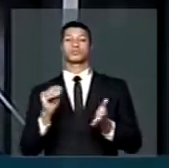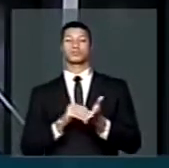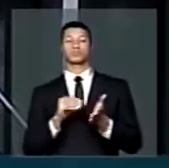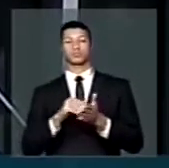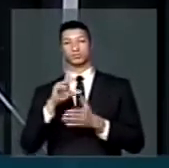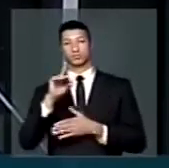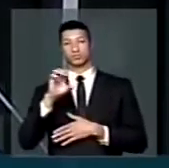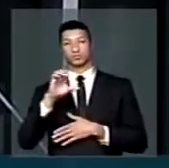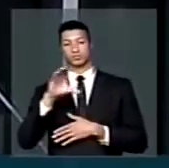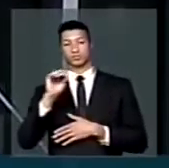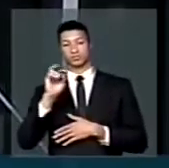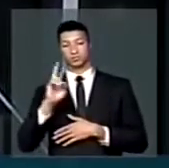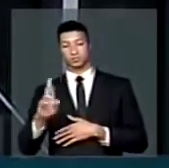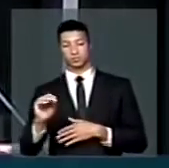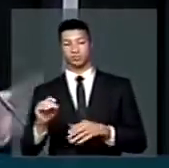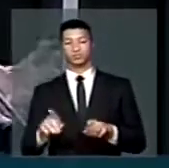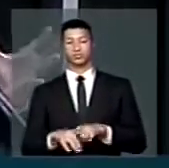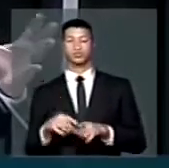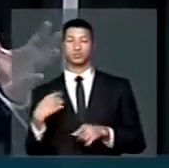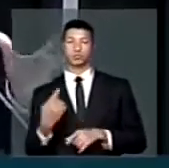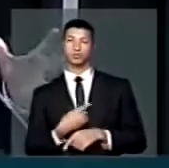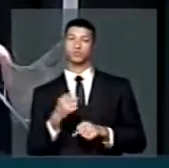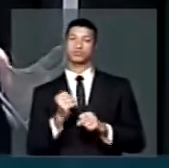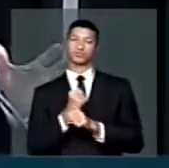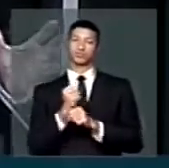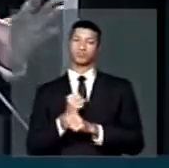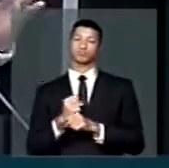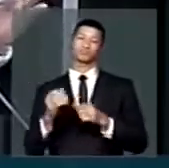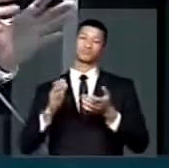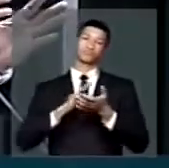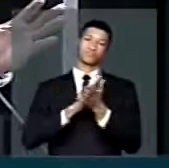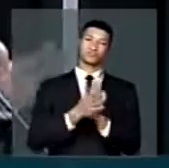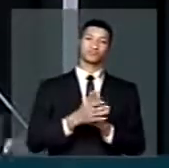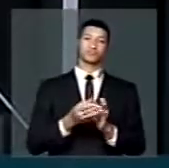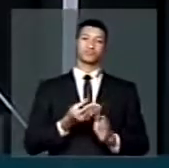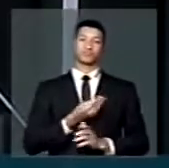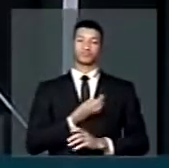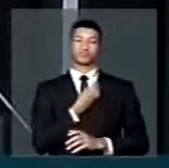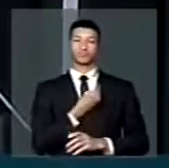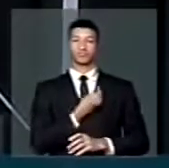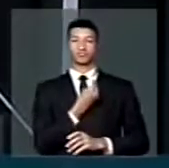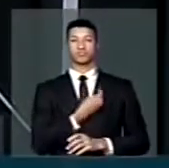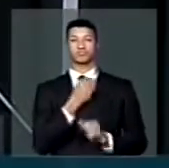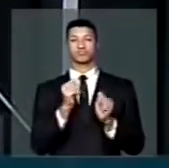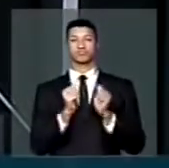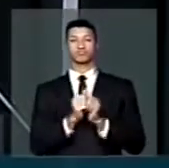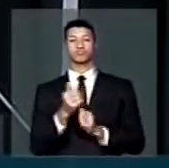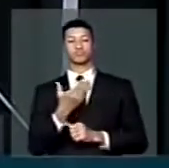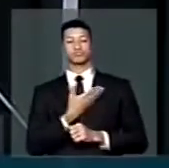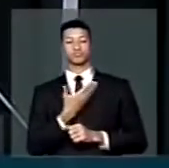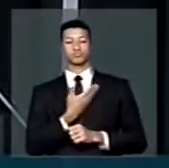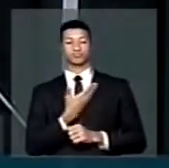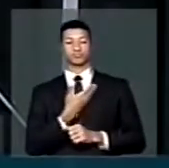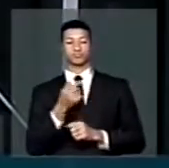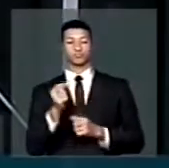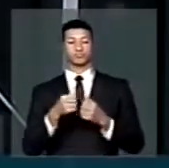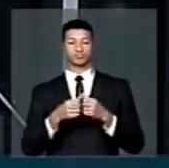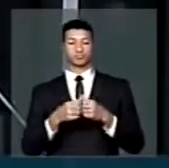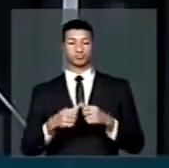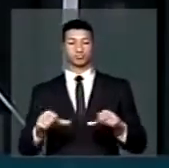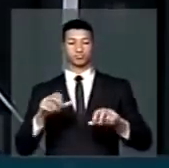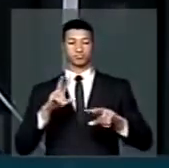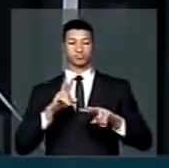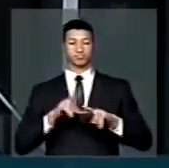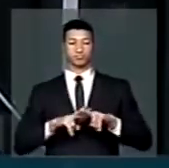decoro, em que nós tivemos que constrangidamente conviver com aquele colega que está